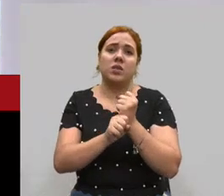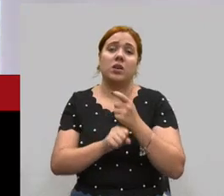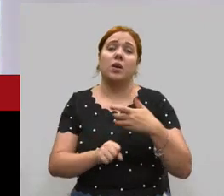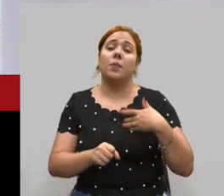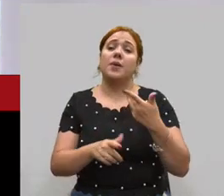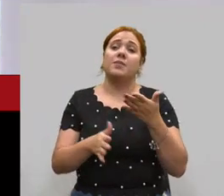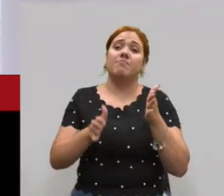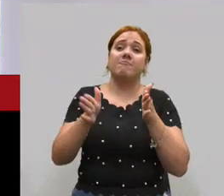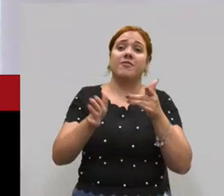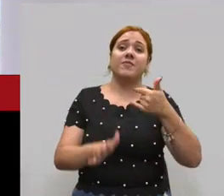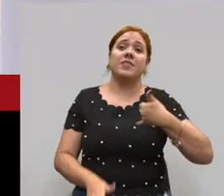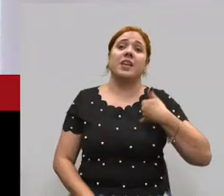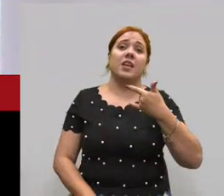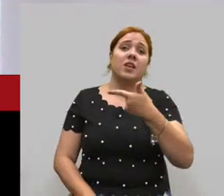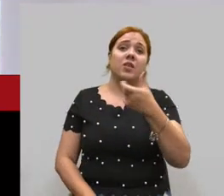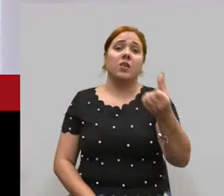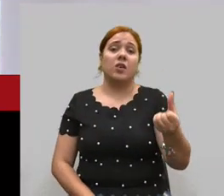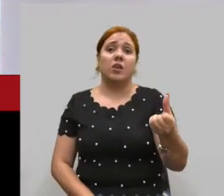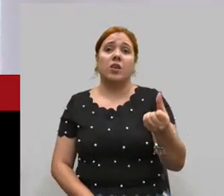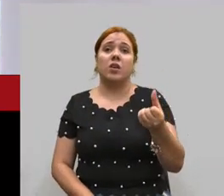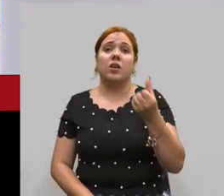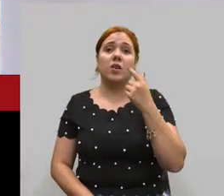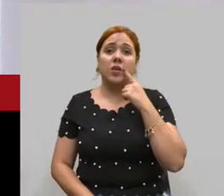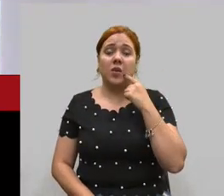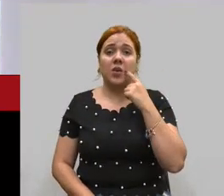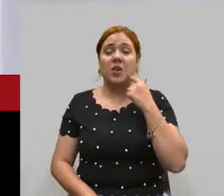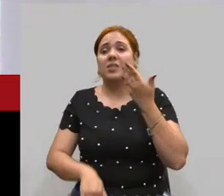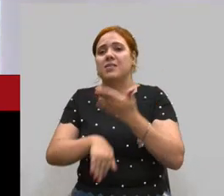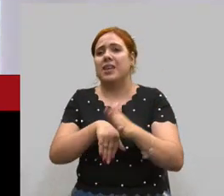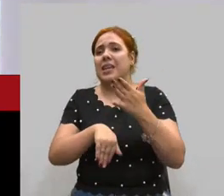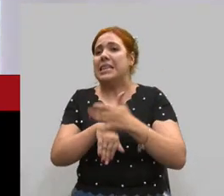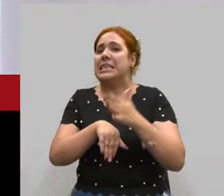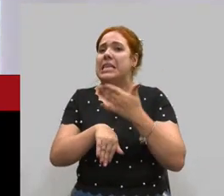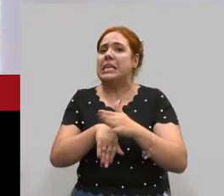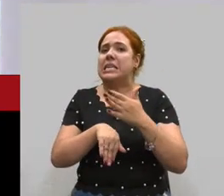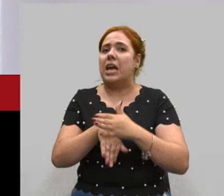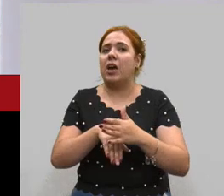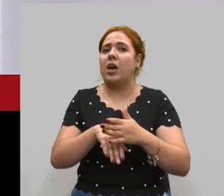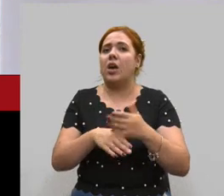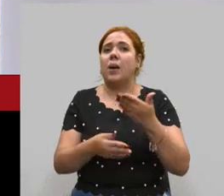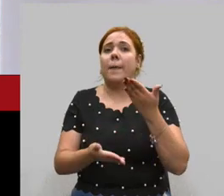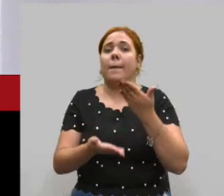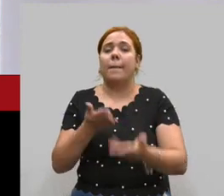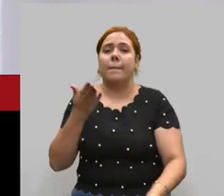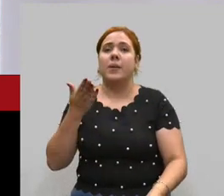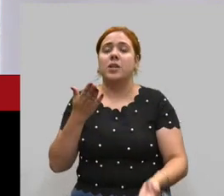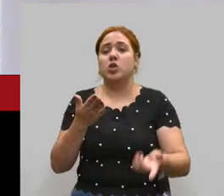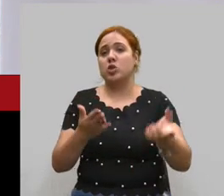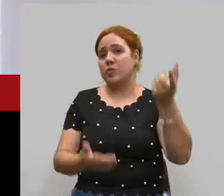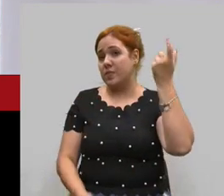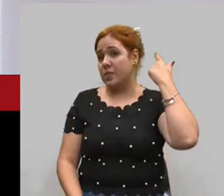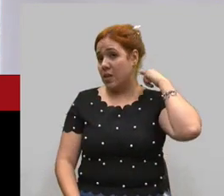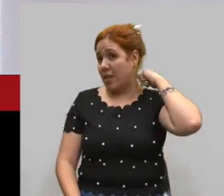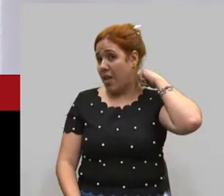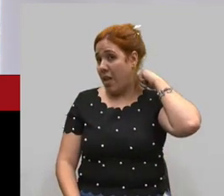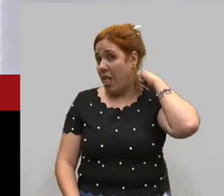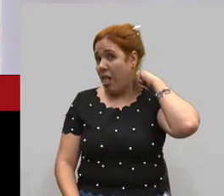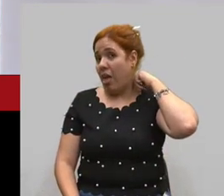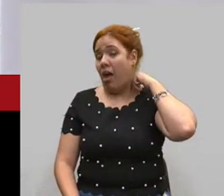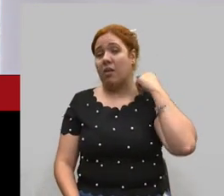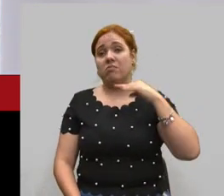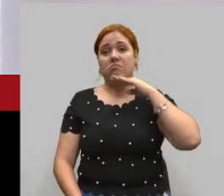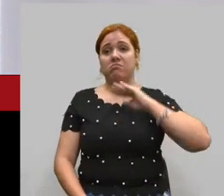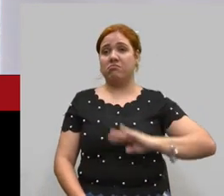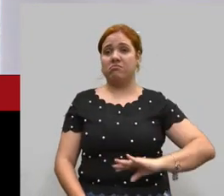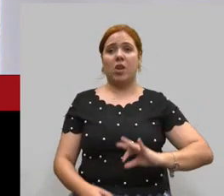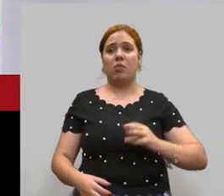grave acidente durante um treinamento para um campeonato brasileiro e fiquei tetraplégico sofri uma lesão medular e tive uma lesão na altura de